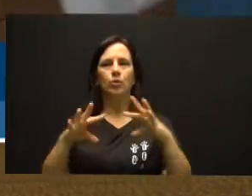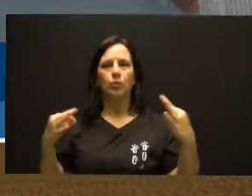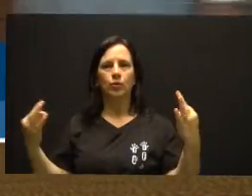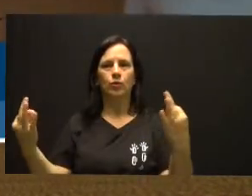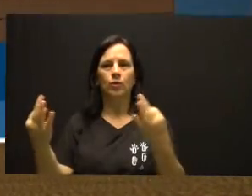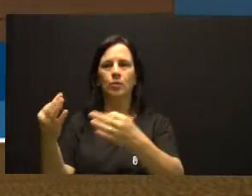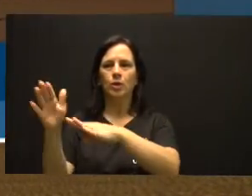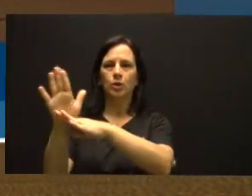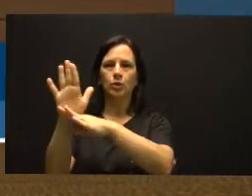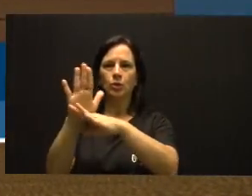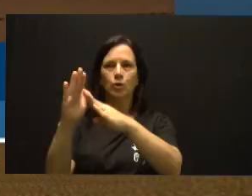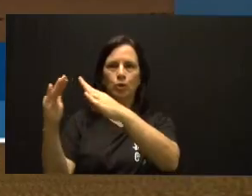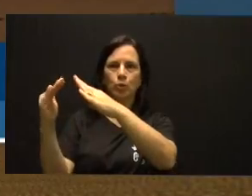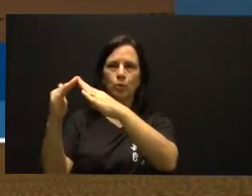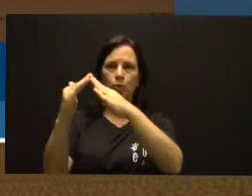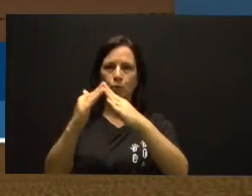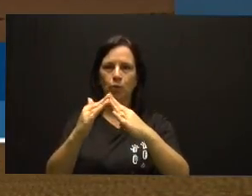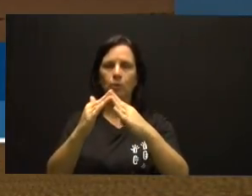condição de